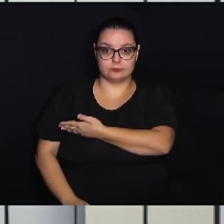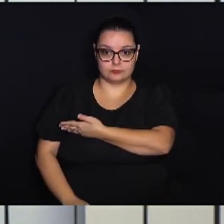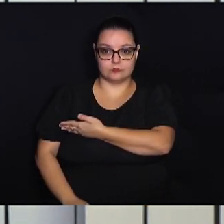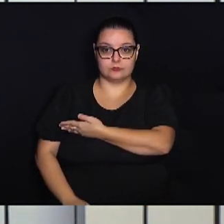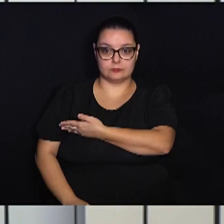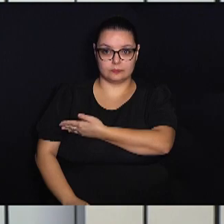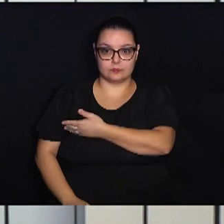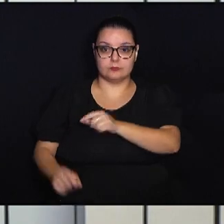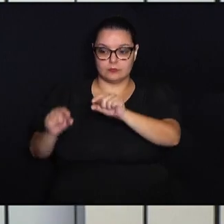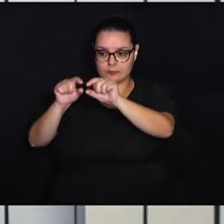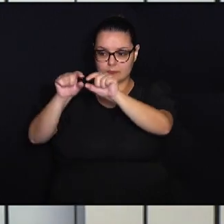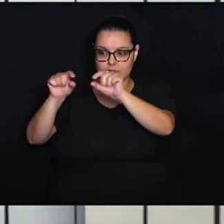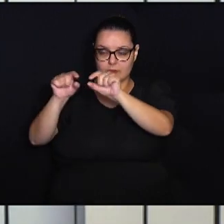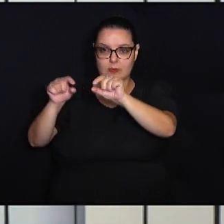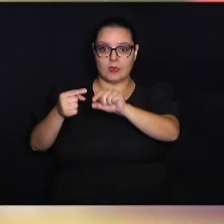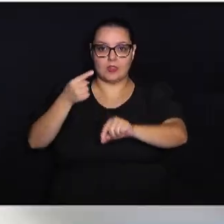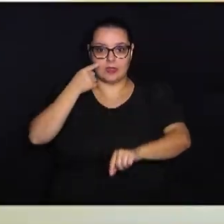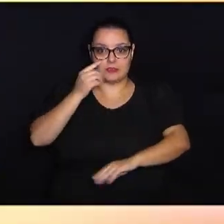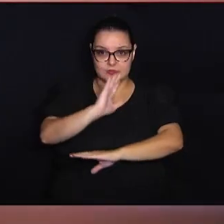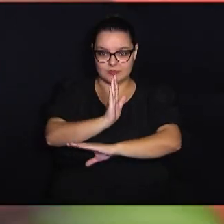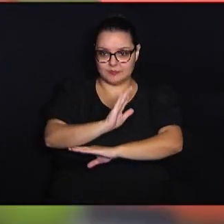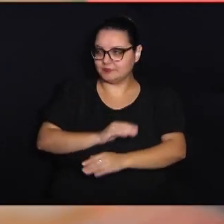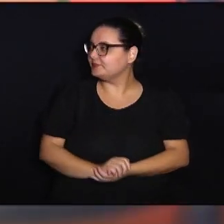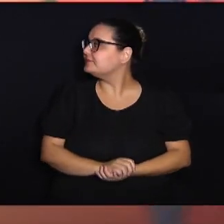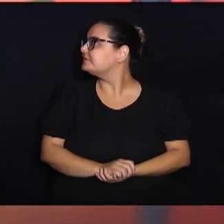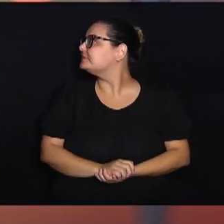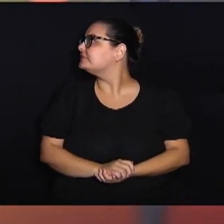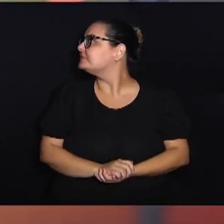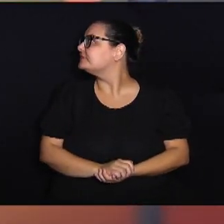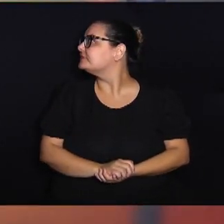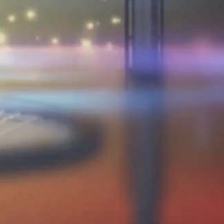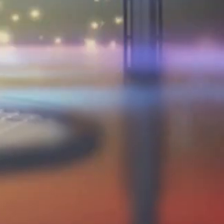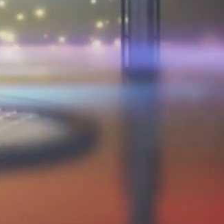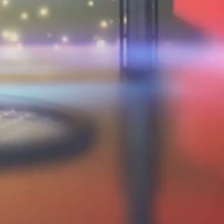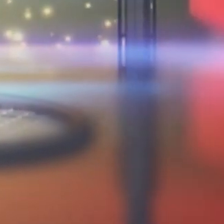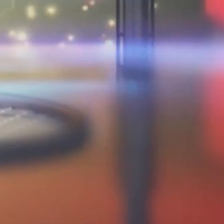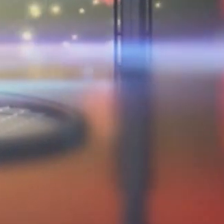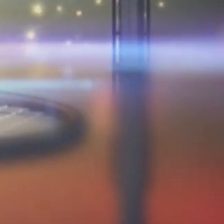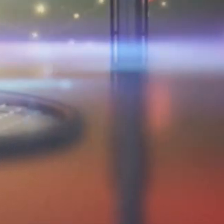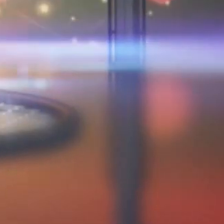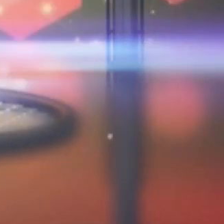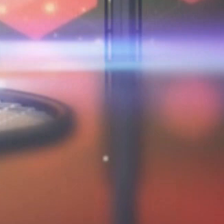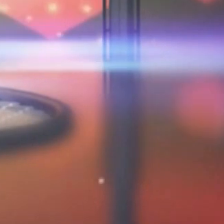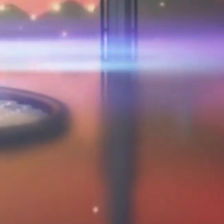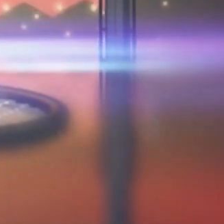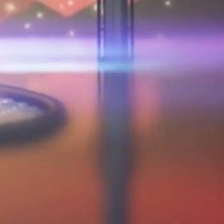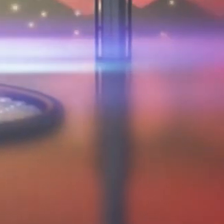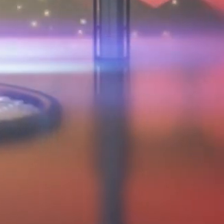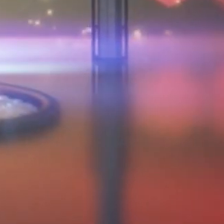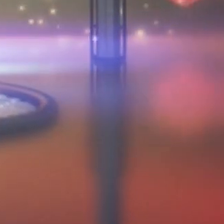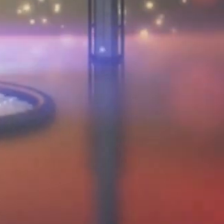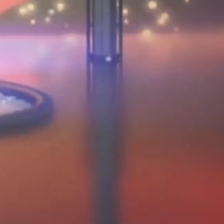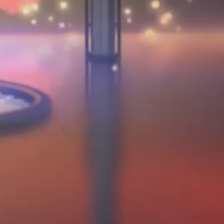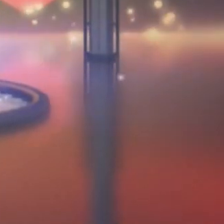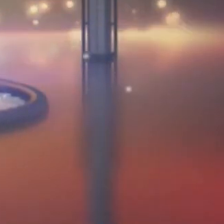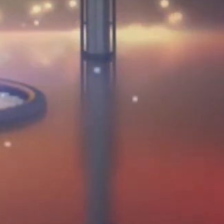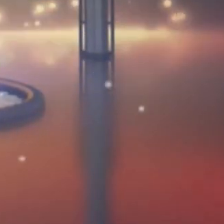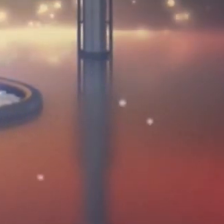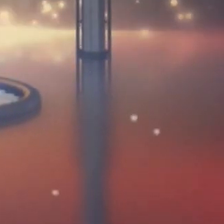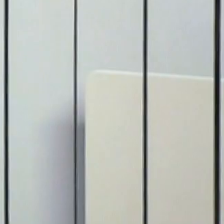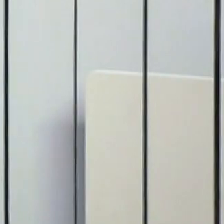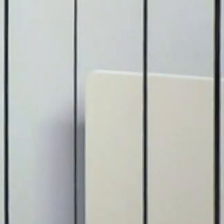A música é vida. Os homenageados receberam o Diploma de Mérito Cultural Guilherme de Almeida pela contribuição com